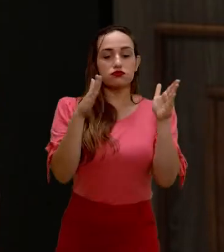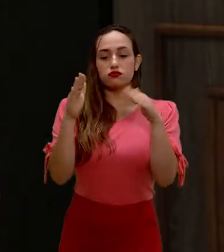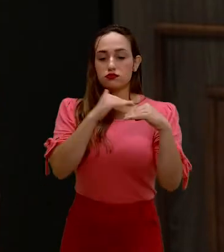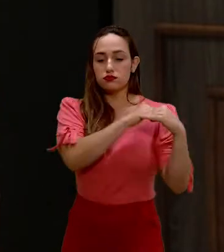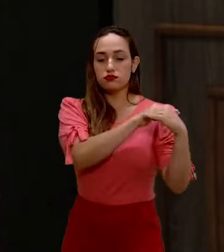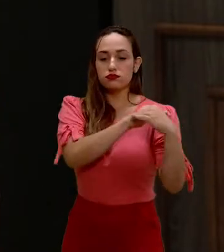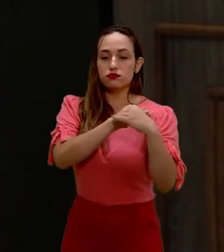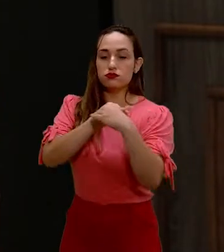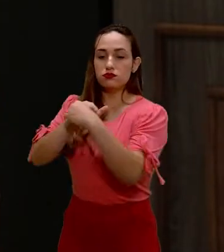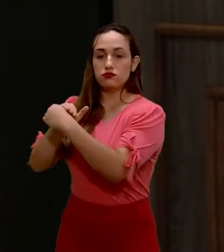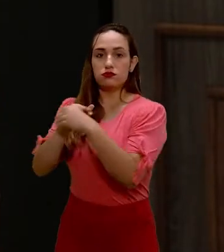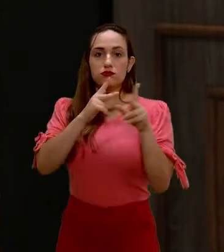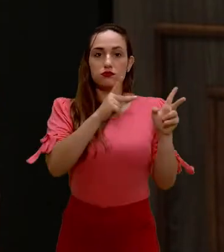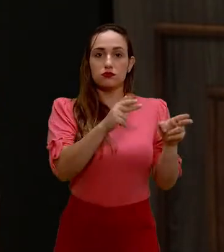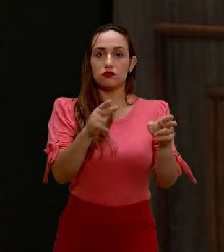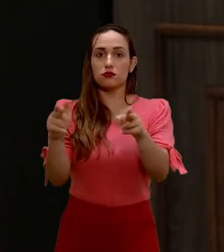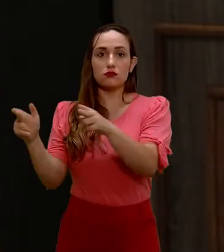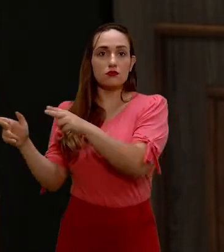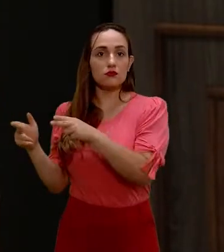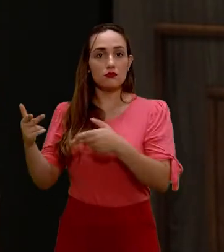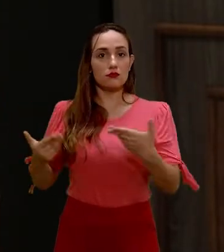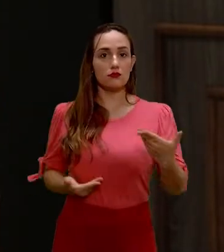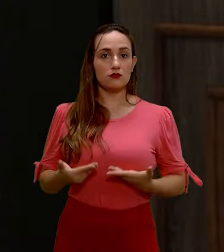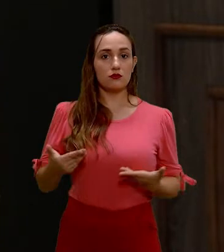uniformização nos